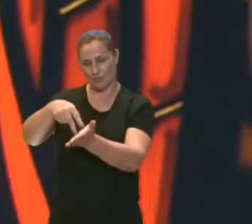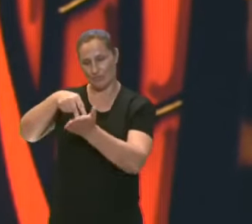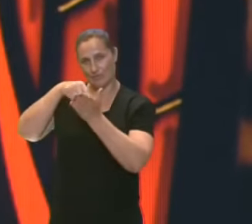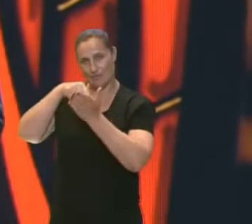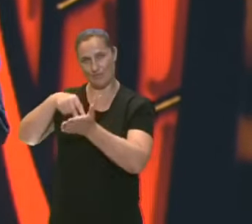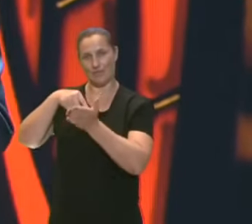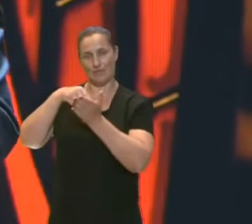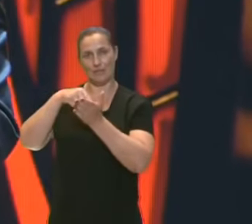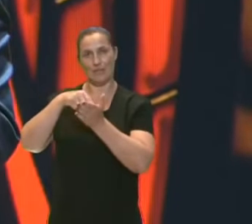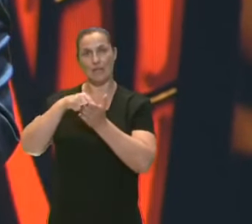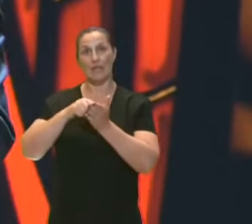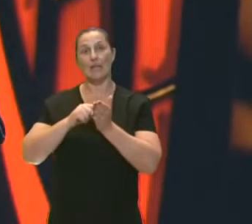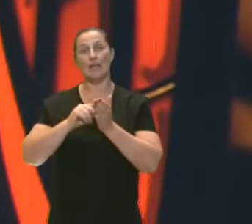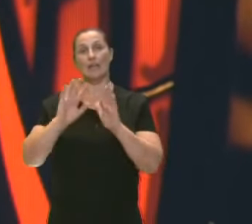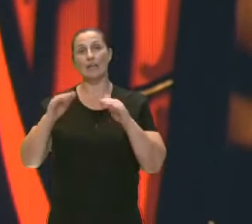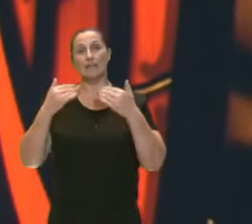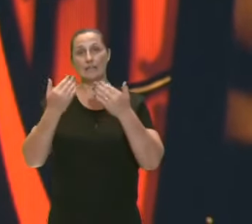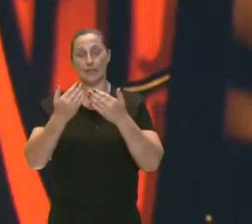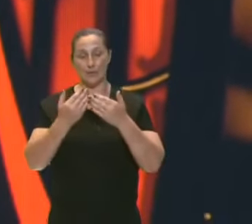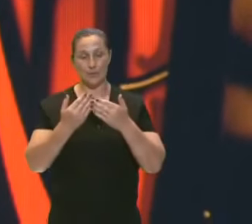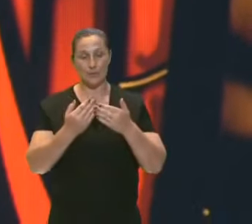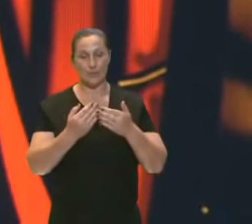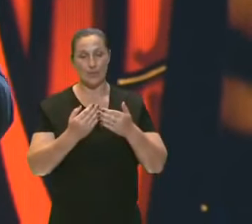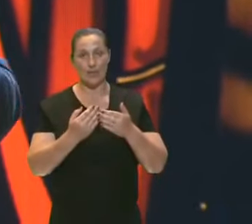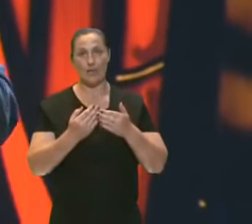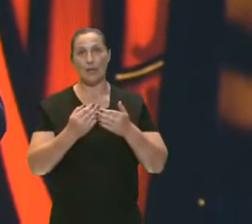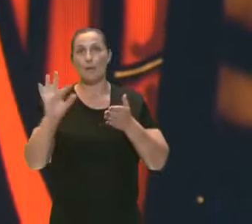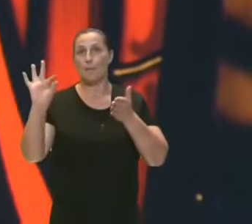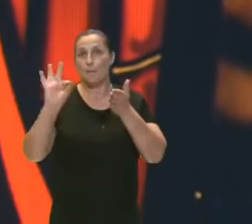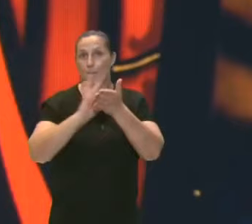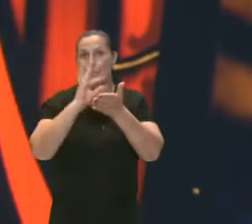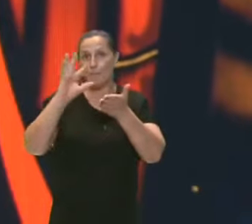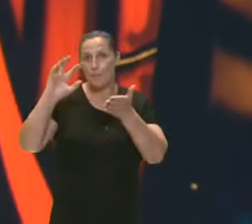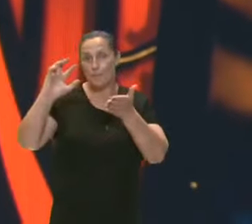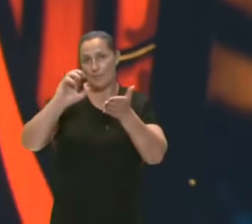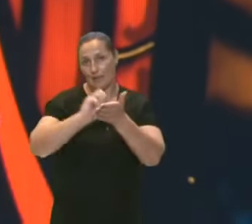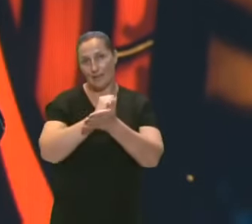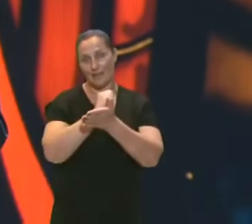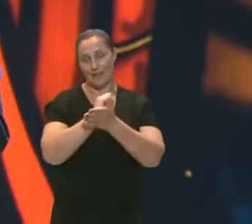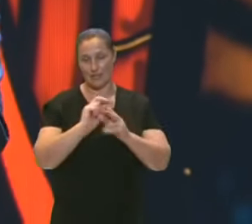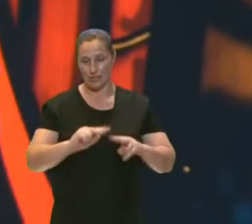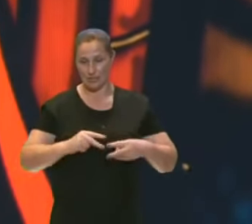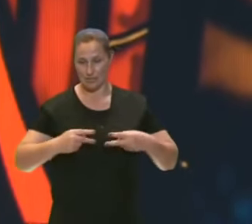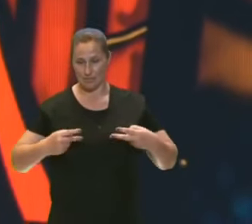Então, preencha aí o link que está na sua tela,